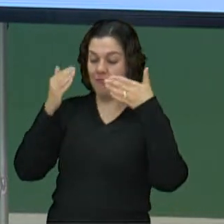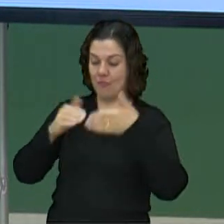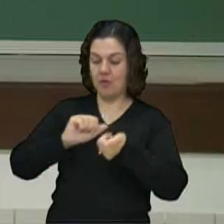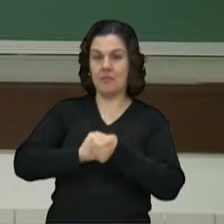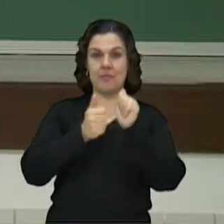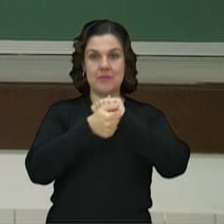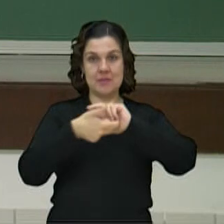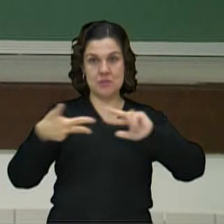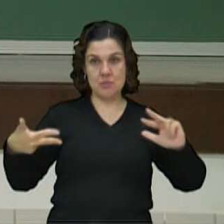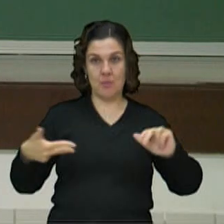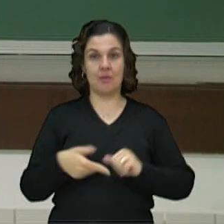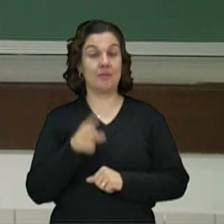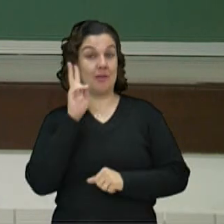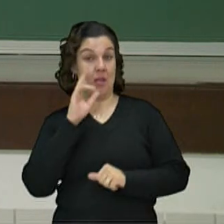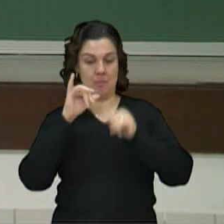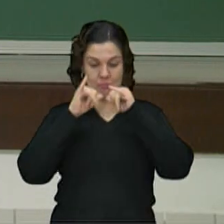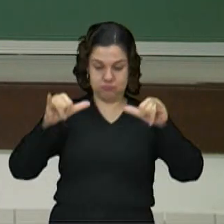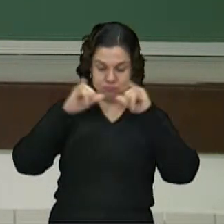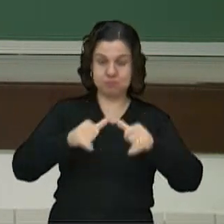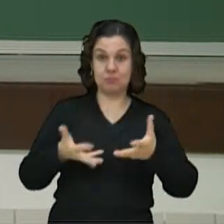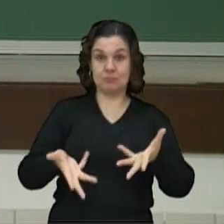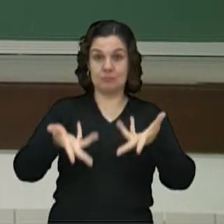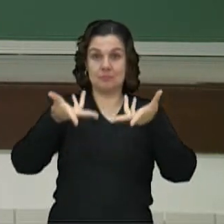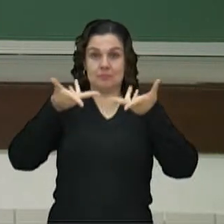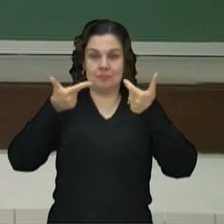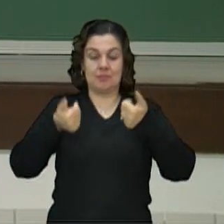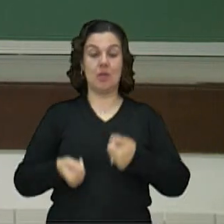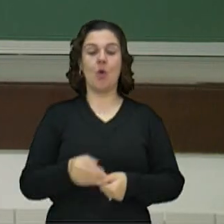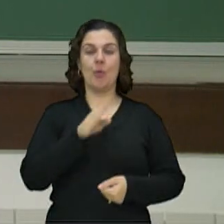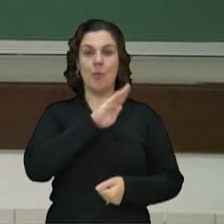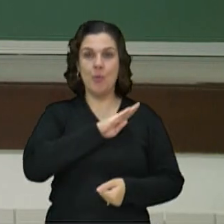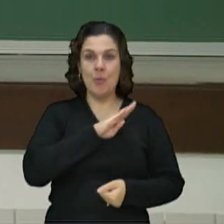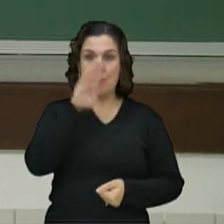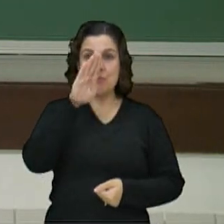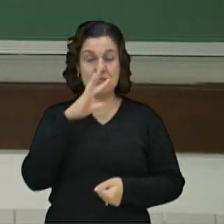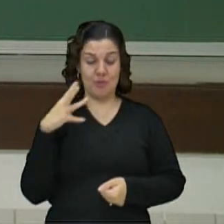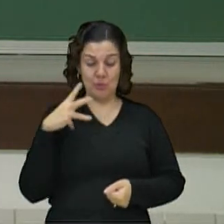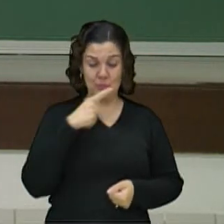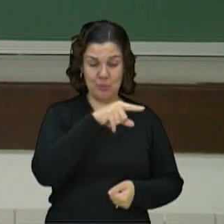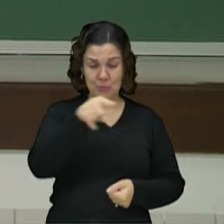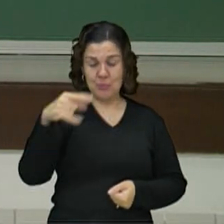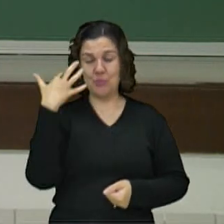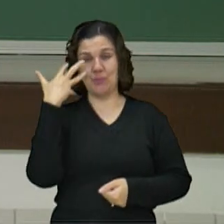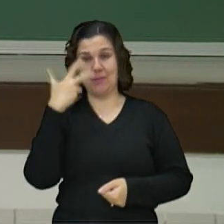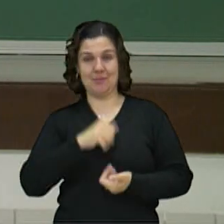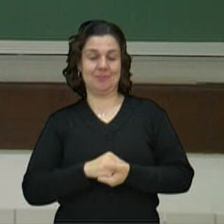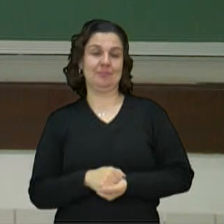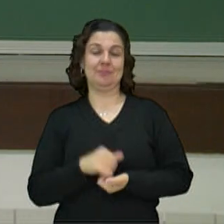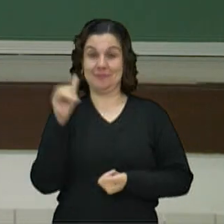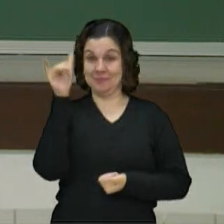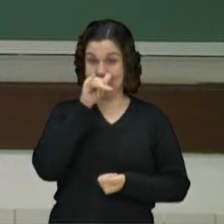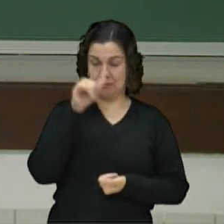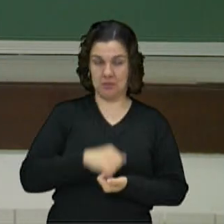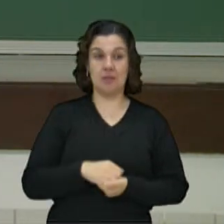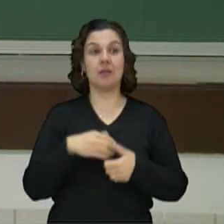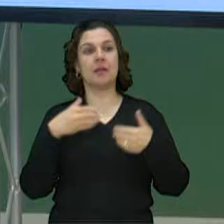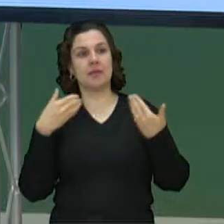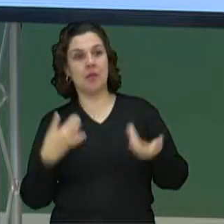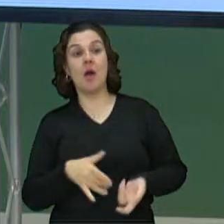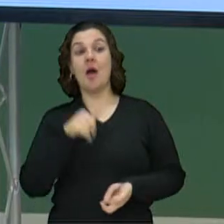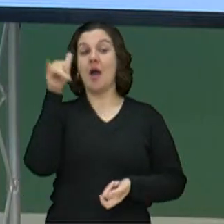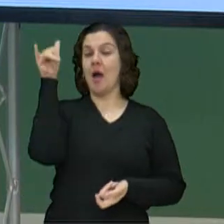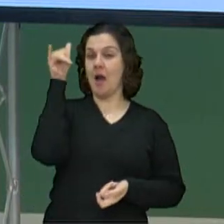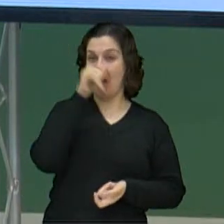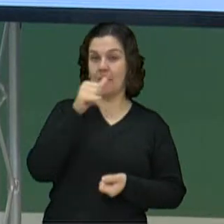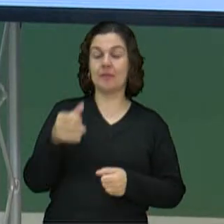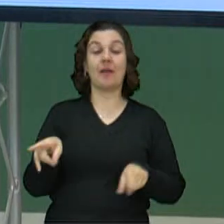esporte. Lembre-se, forte propaganda. A partir do Mussolini, tudo era lindo na Itália. A Itália sediou e venceu